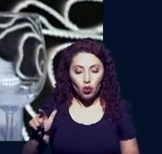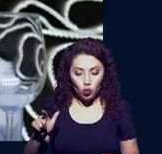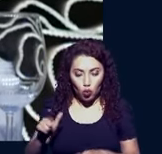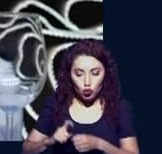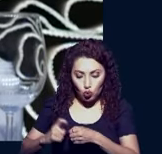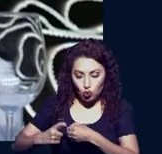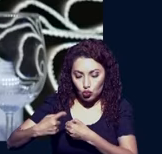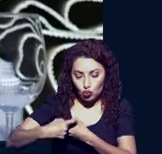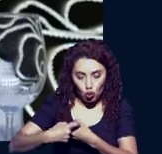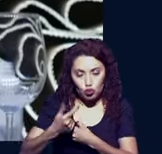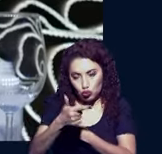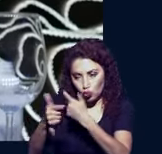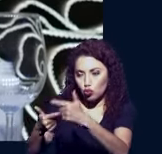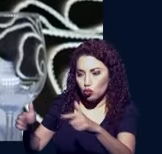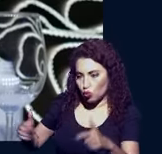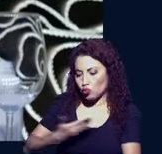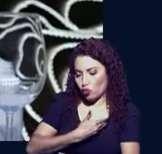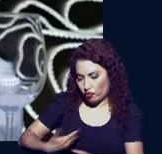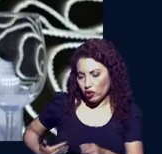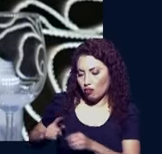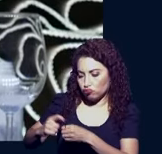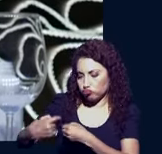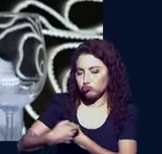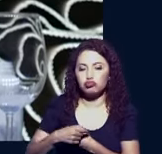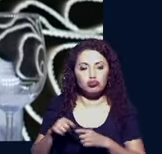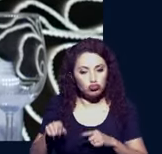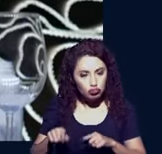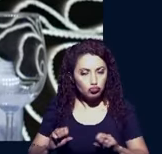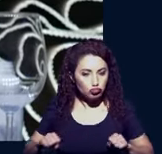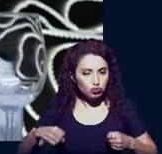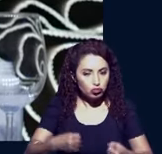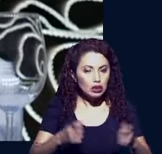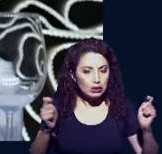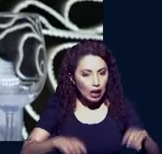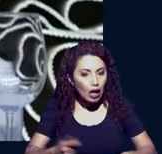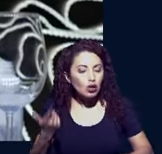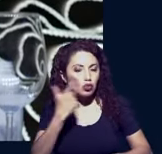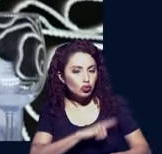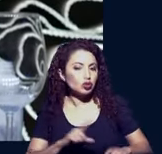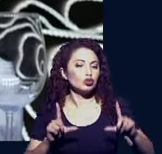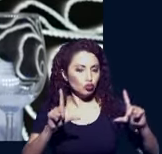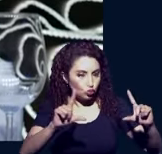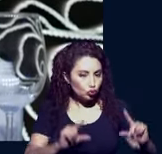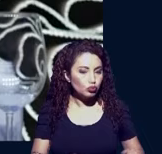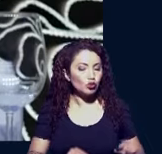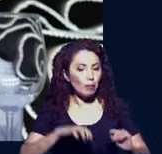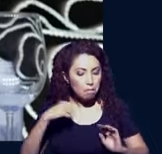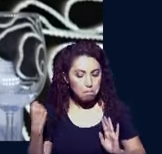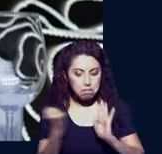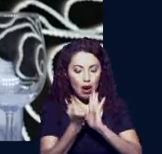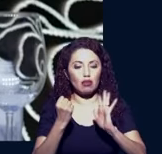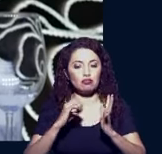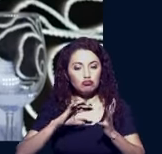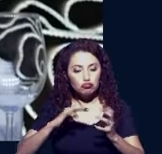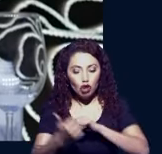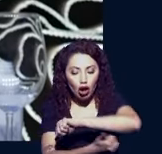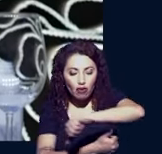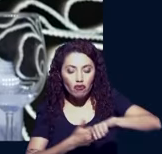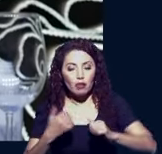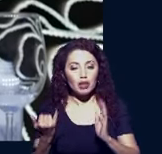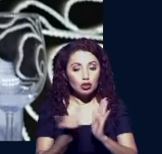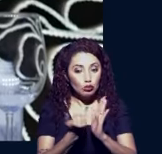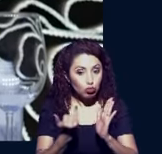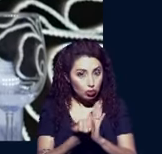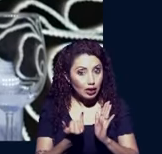dentro dos seus consórcios Estamos fazendo as defesas para poder diminuir o impacto da reforma tributária sobre as nossas gestões